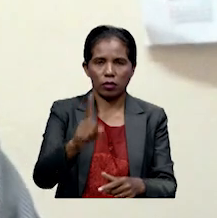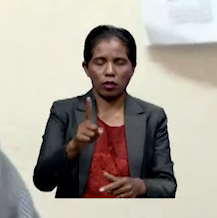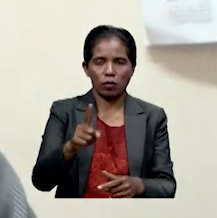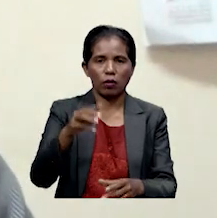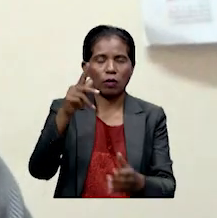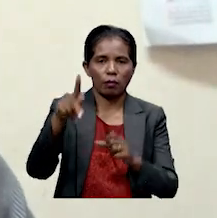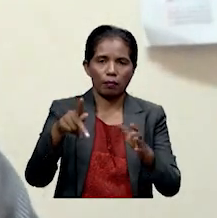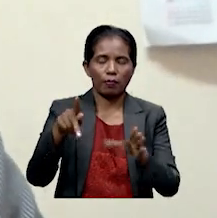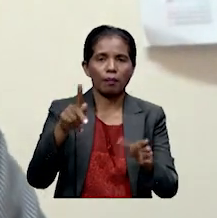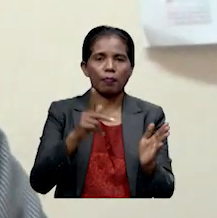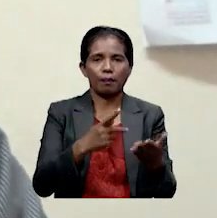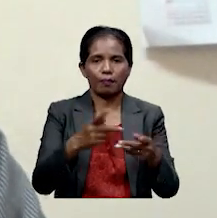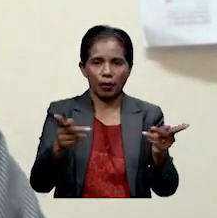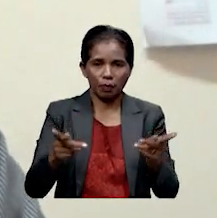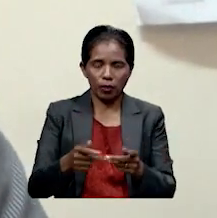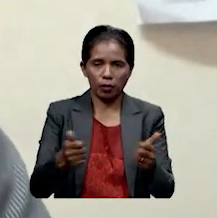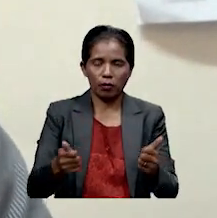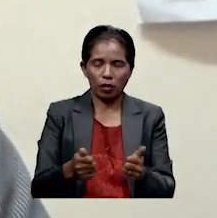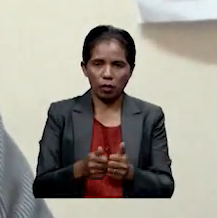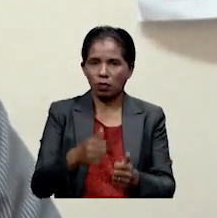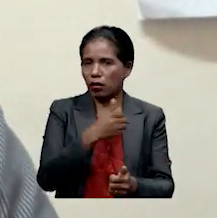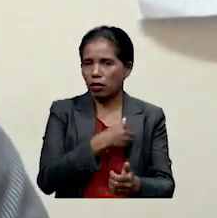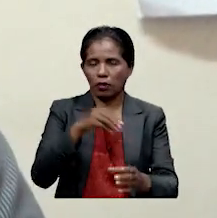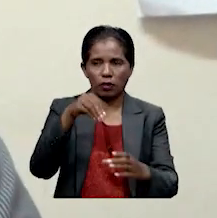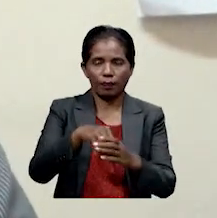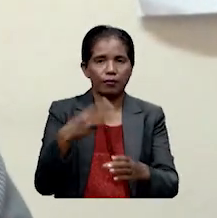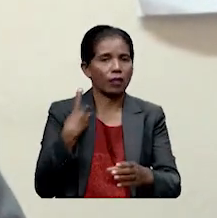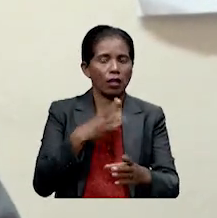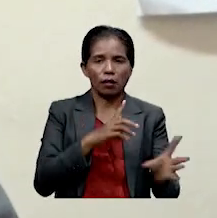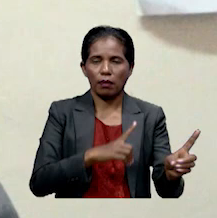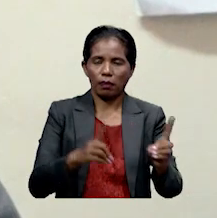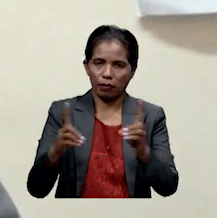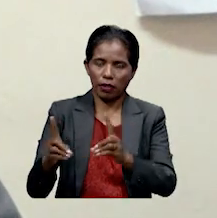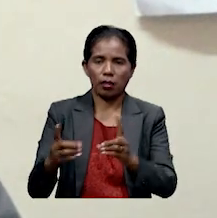tama atu halo levantamento da. Ita implementa balona ia